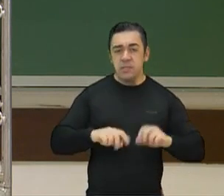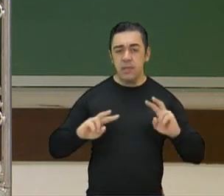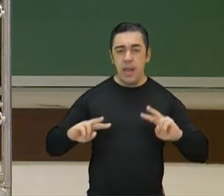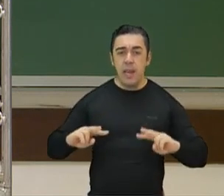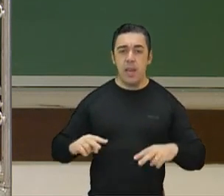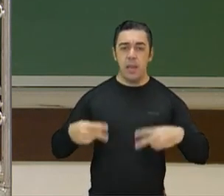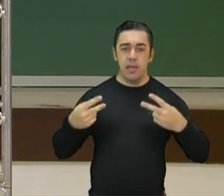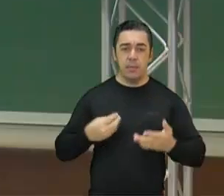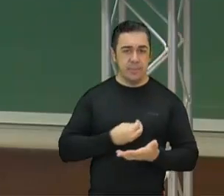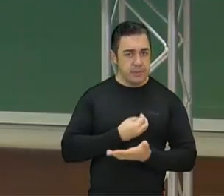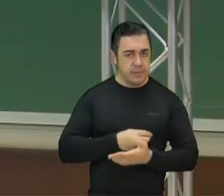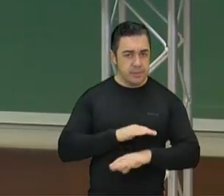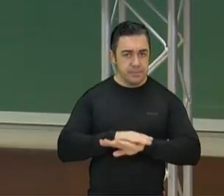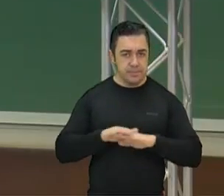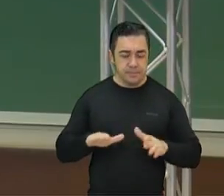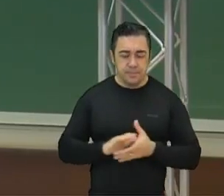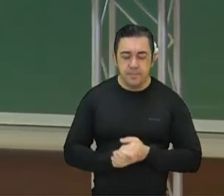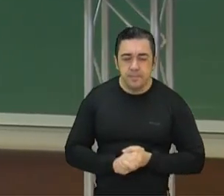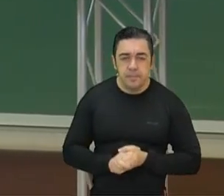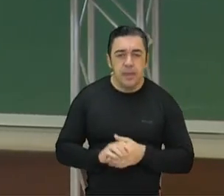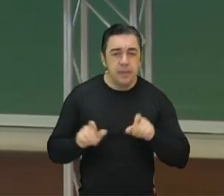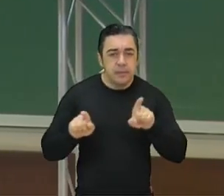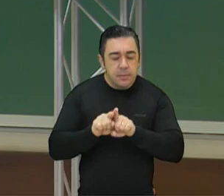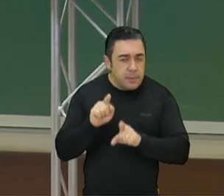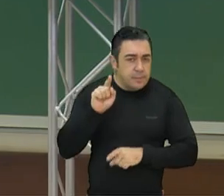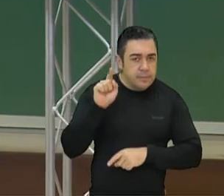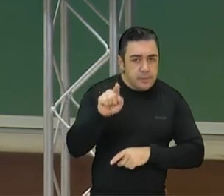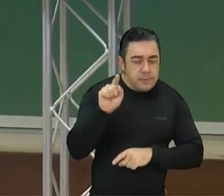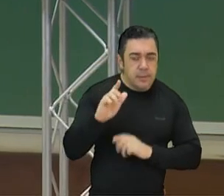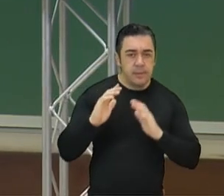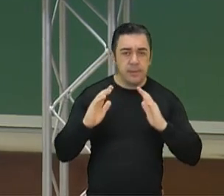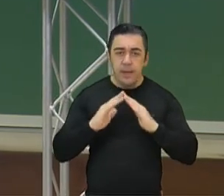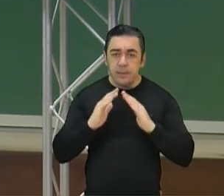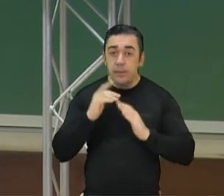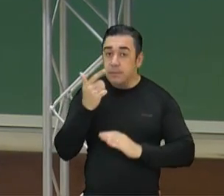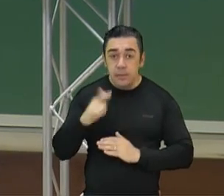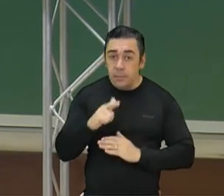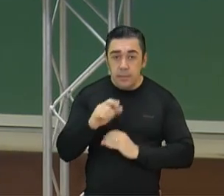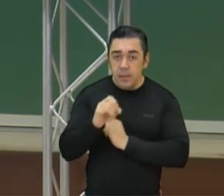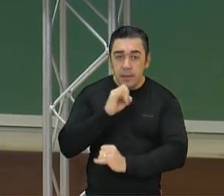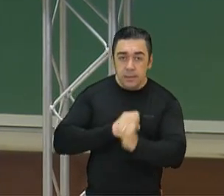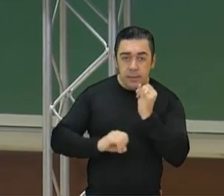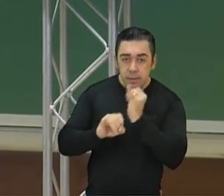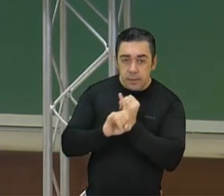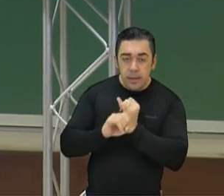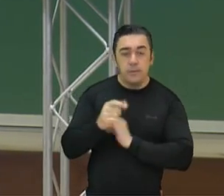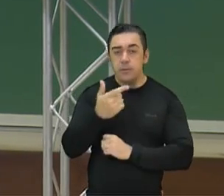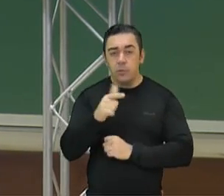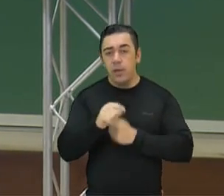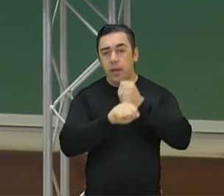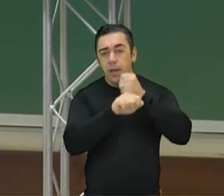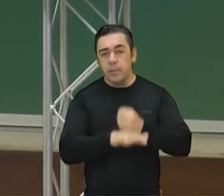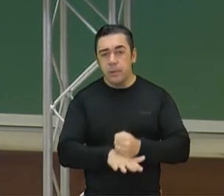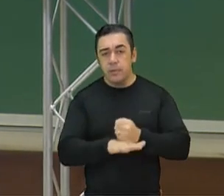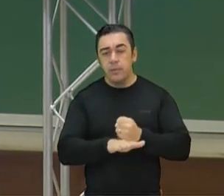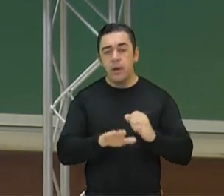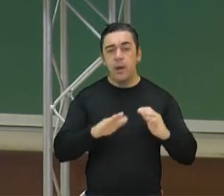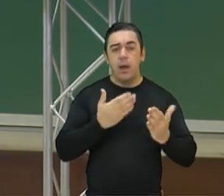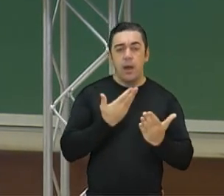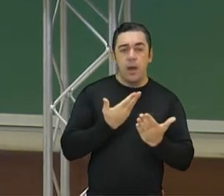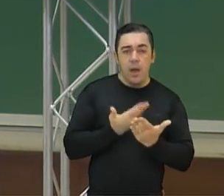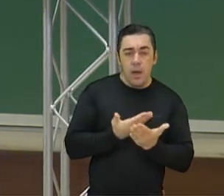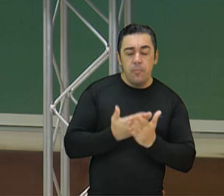presença. Também aqueles alunos que não têm acesso ao aplicativo nem à